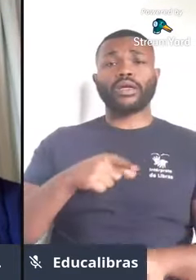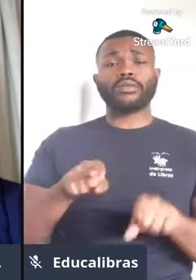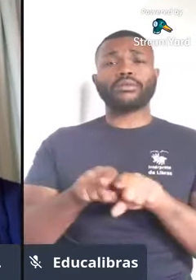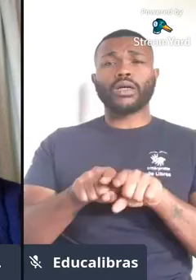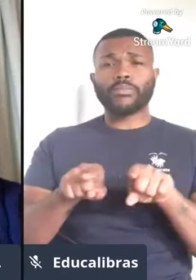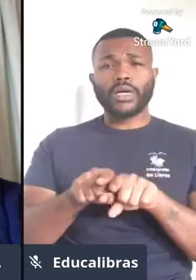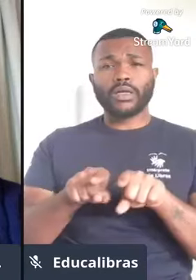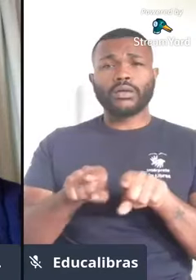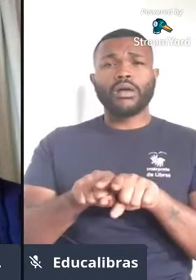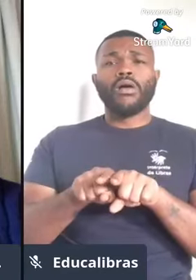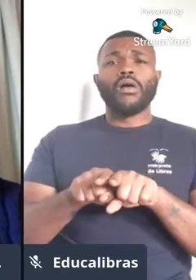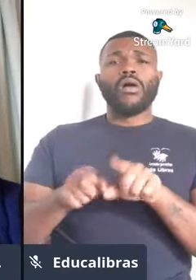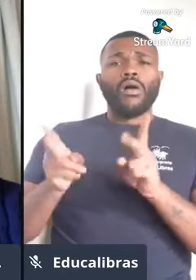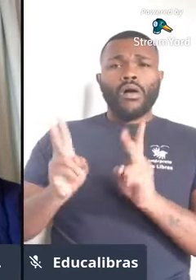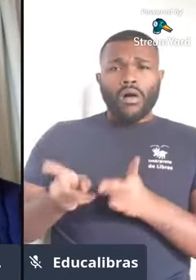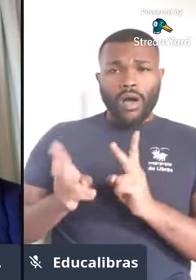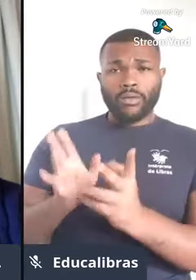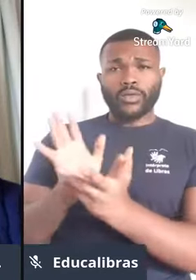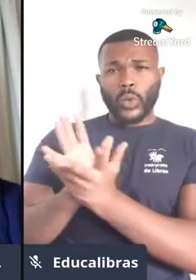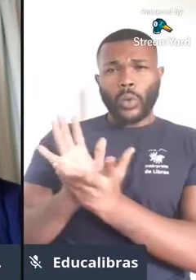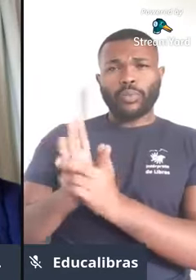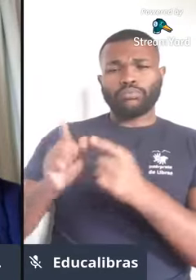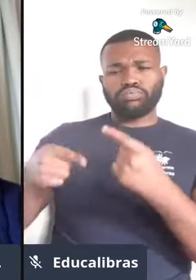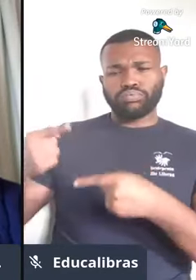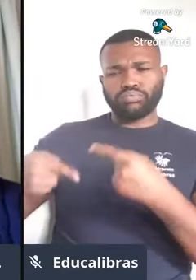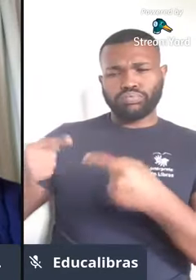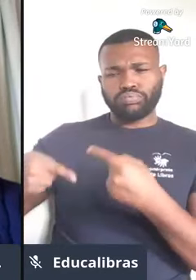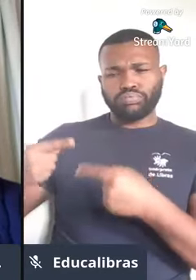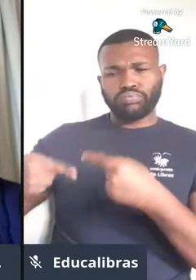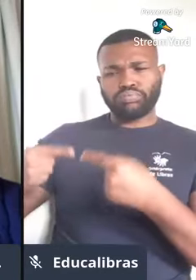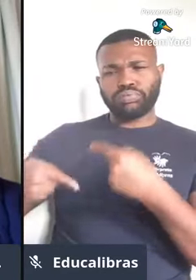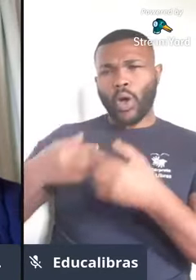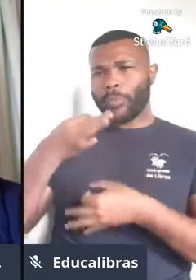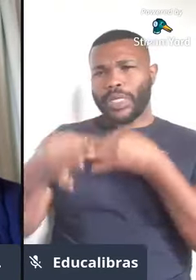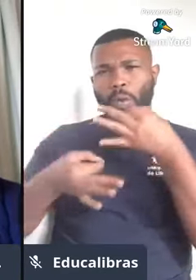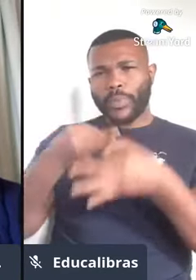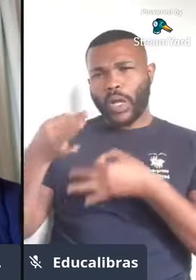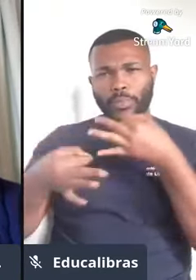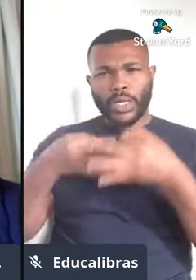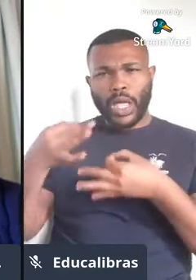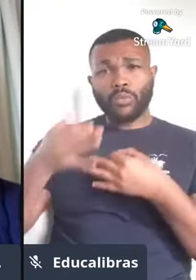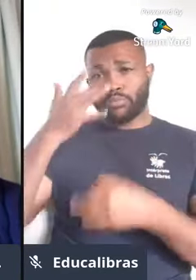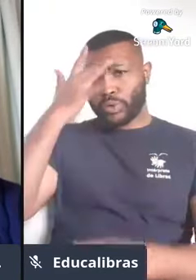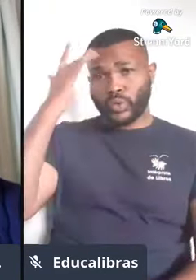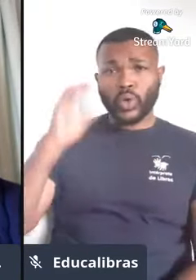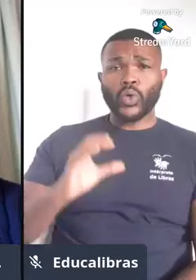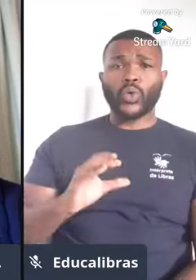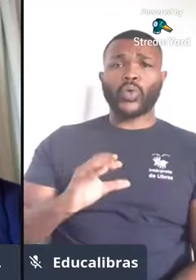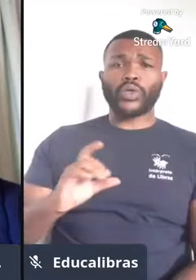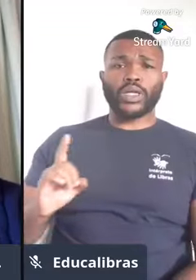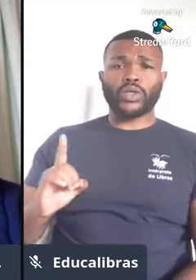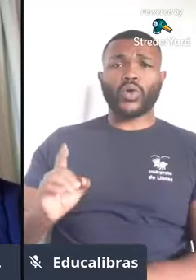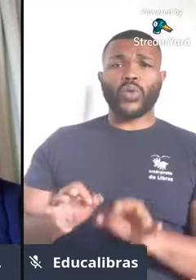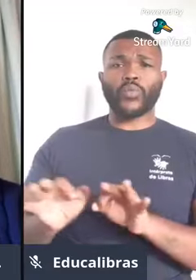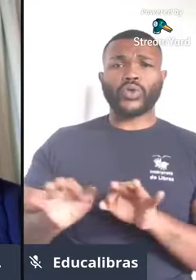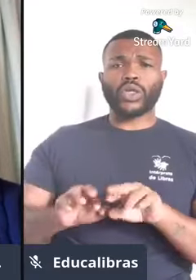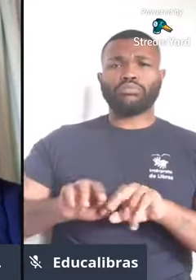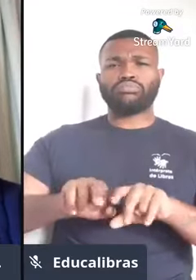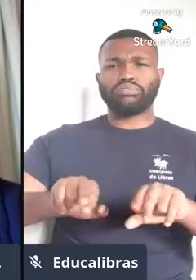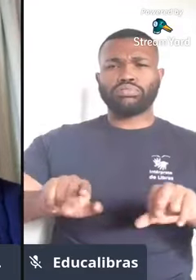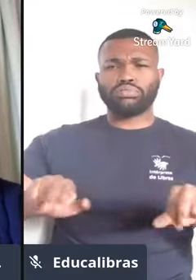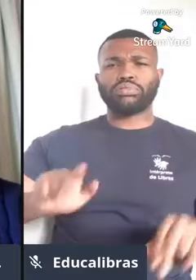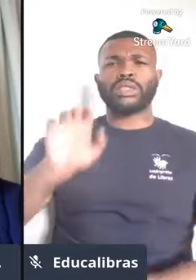fórum permanente de discussão, de troca de opiniões, de todos os coordenadores do projeto, das diferentes unidades da